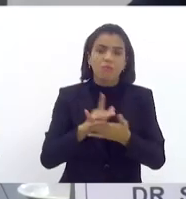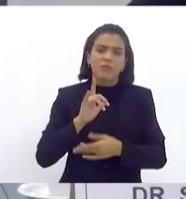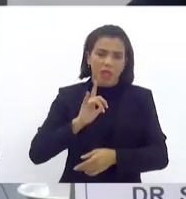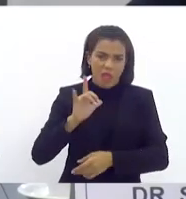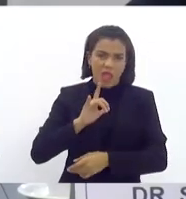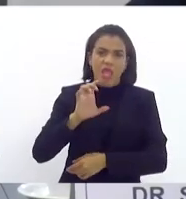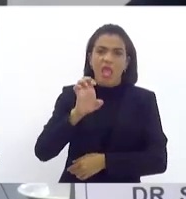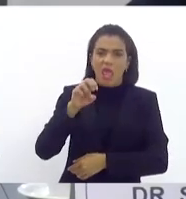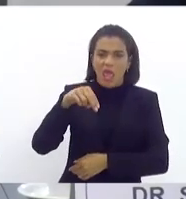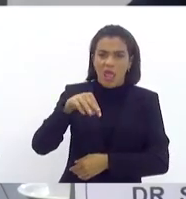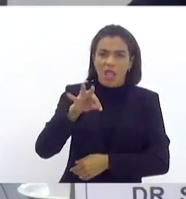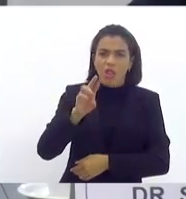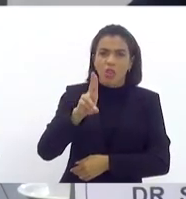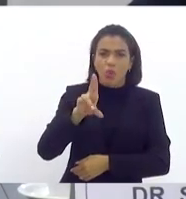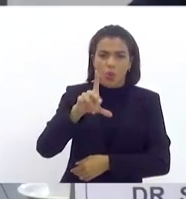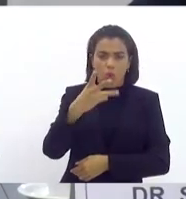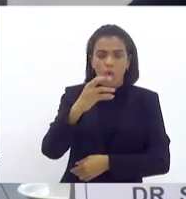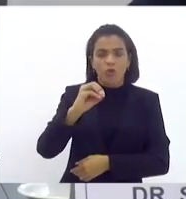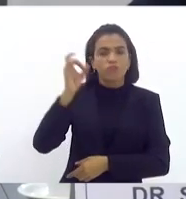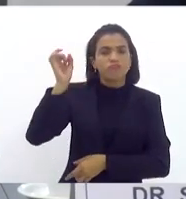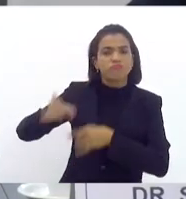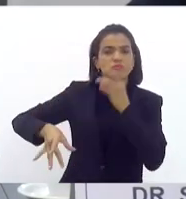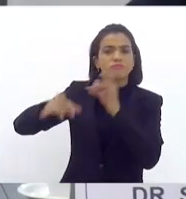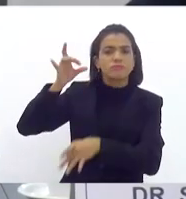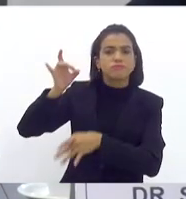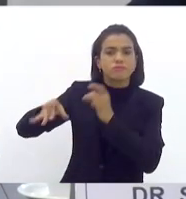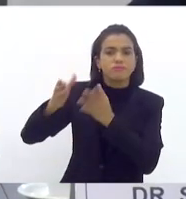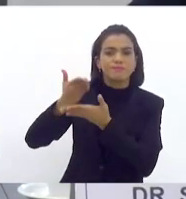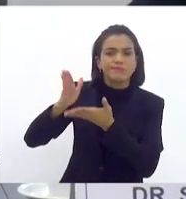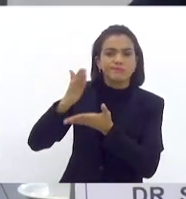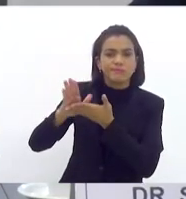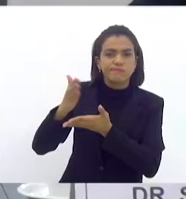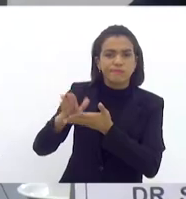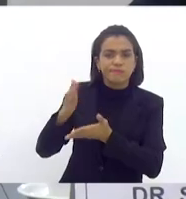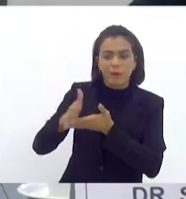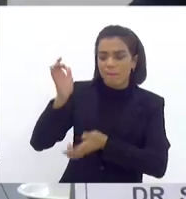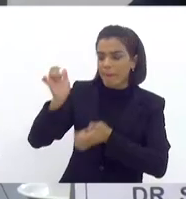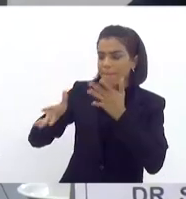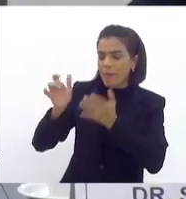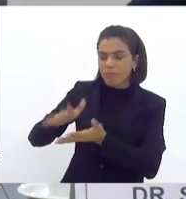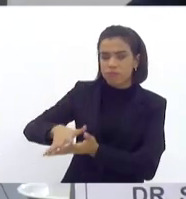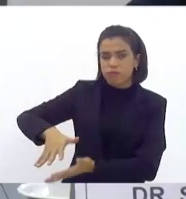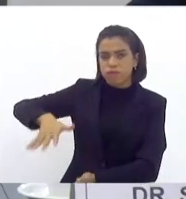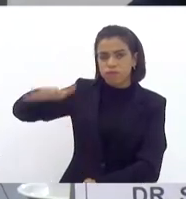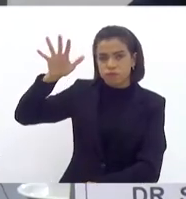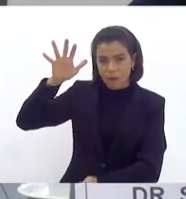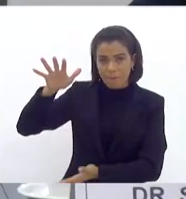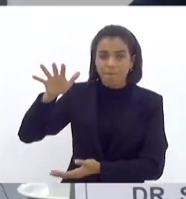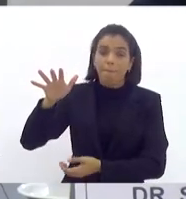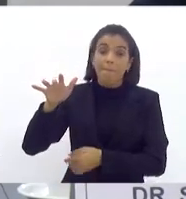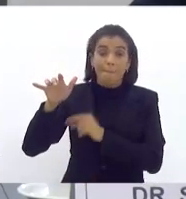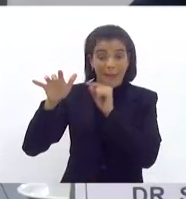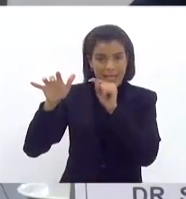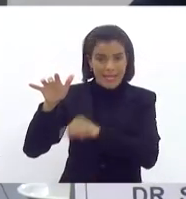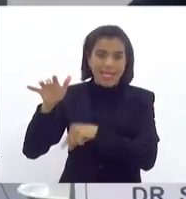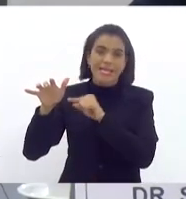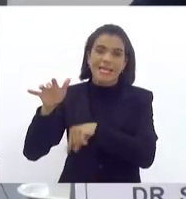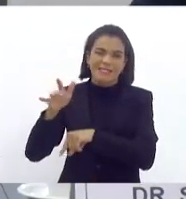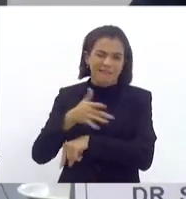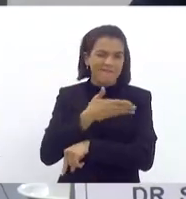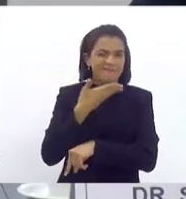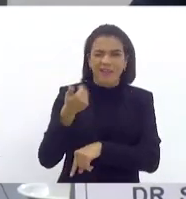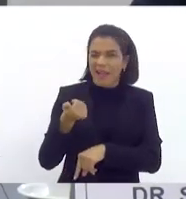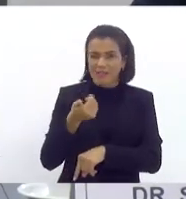O entulho. Mas sim. Imagino que na construção civil existe um entulho que não seja tão complexo. Não, esse realmente é mais